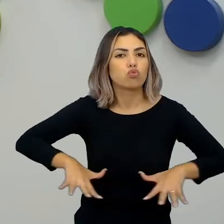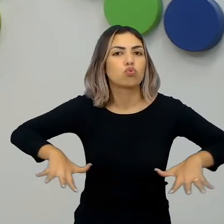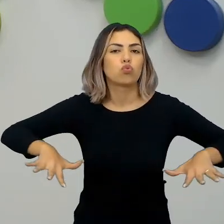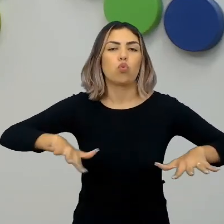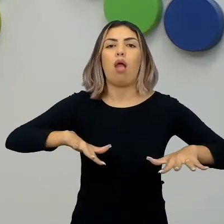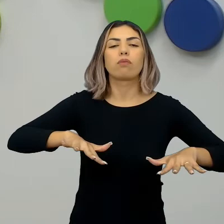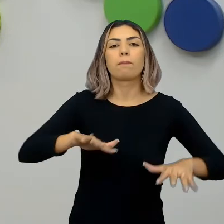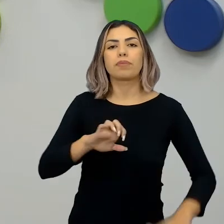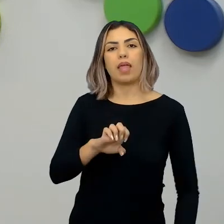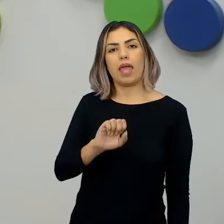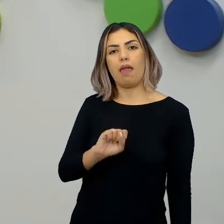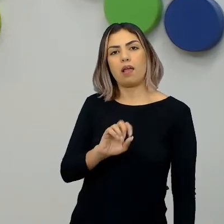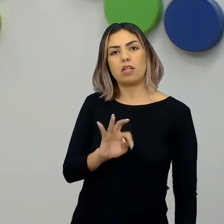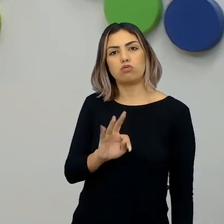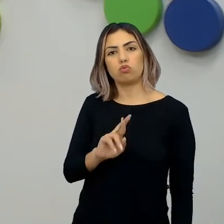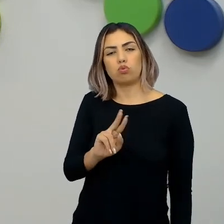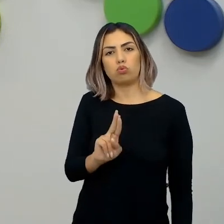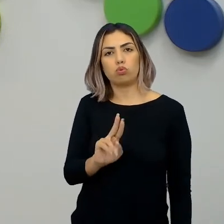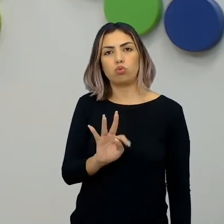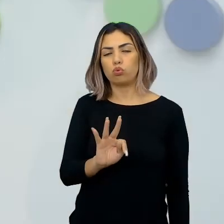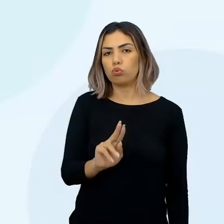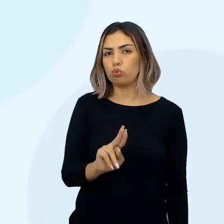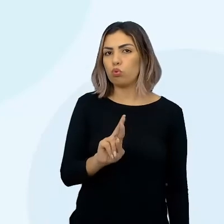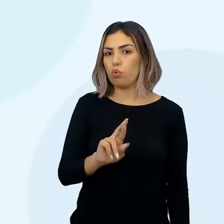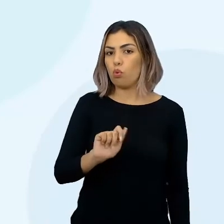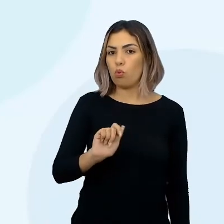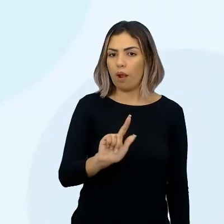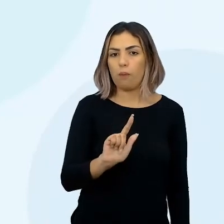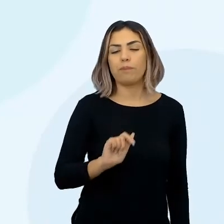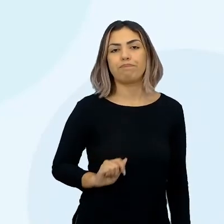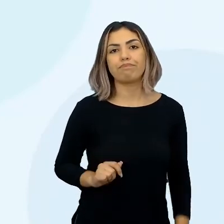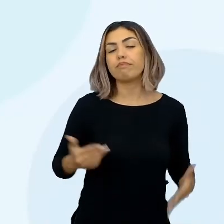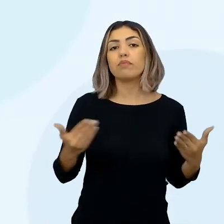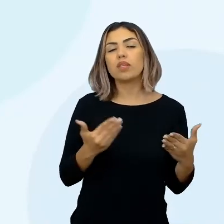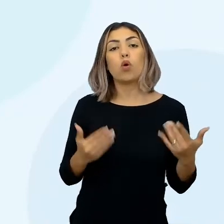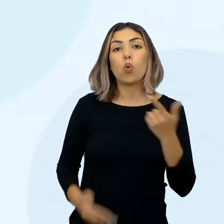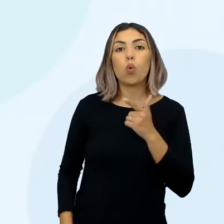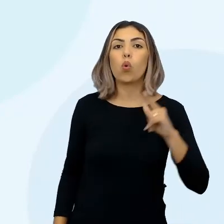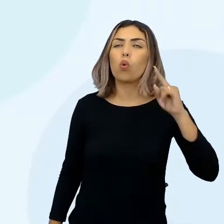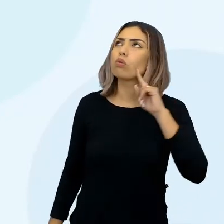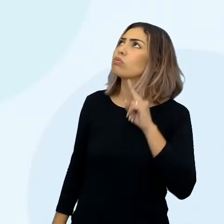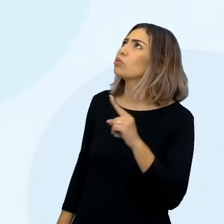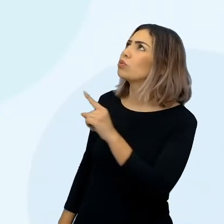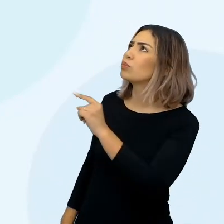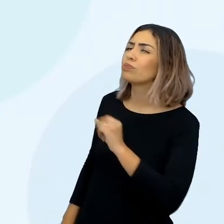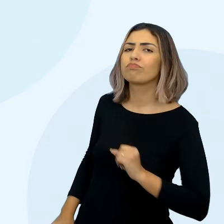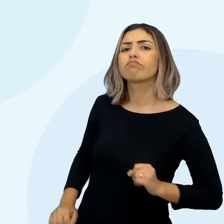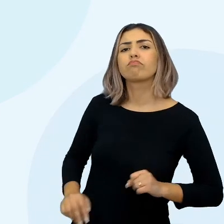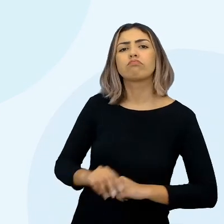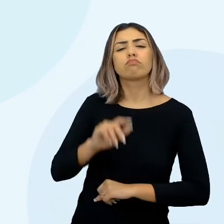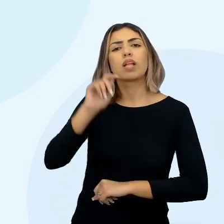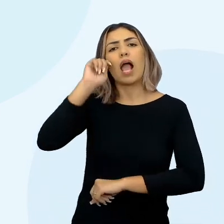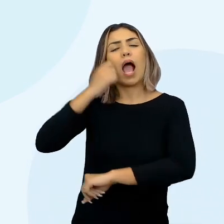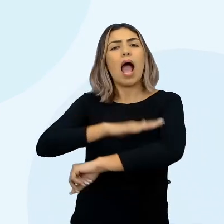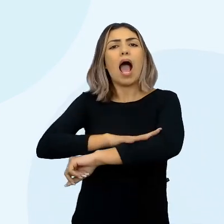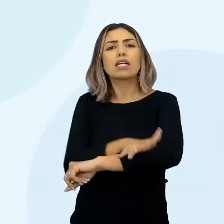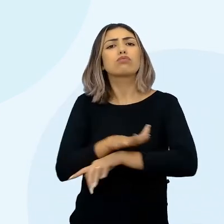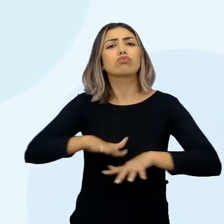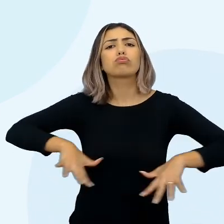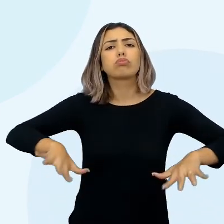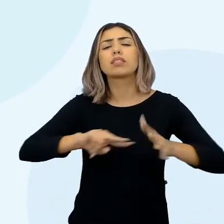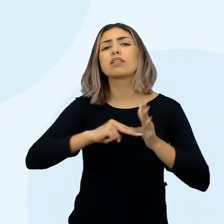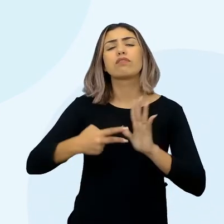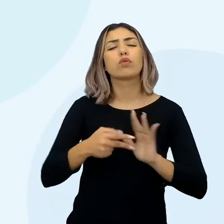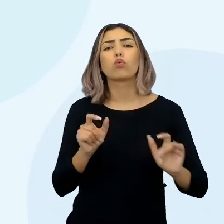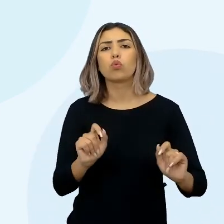tá certo? E eu vou passar então mais um slide, né? Significa racismo estrutural. Significa que o racismo é